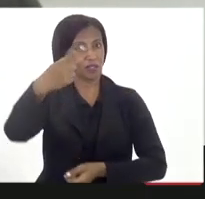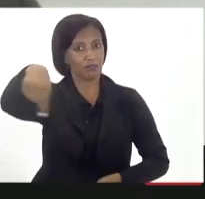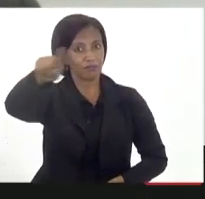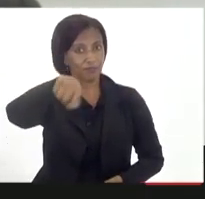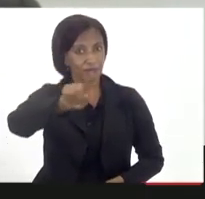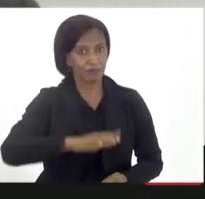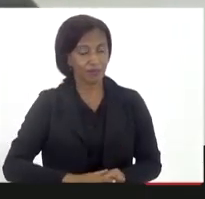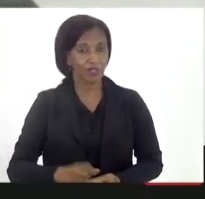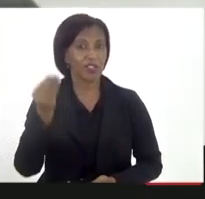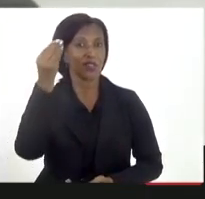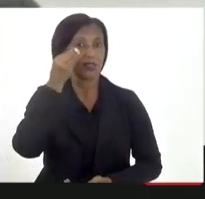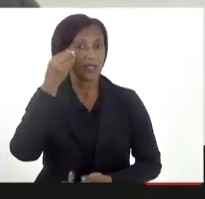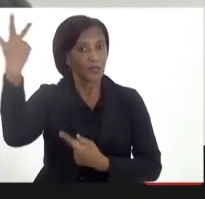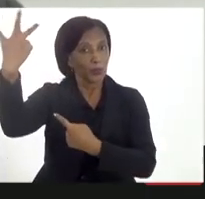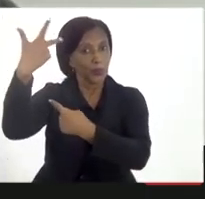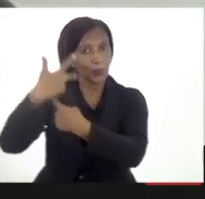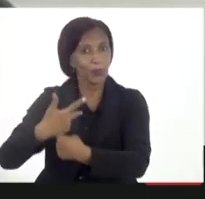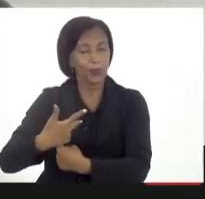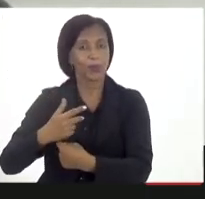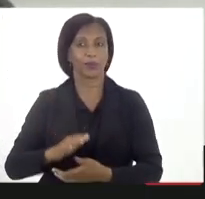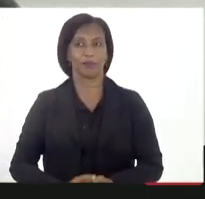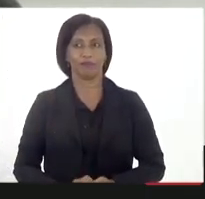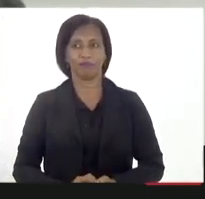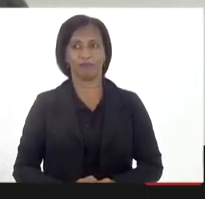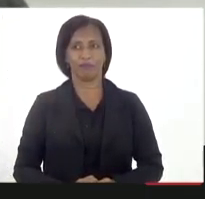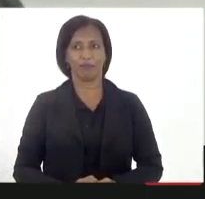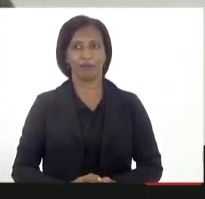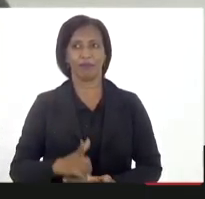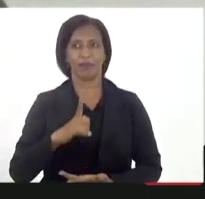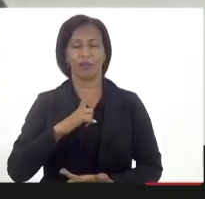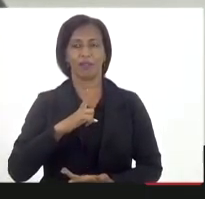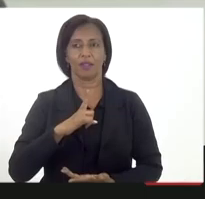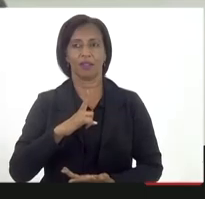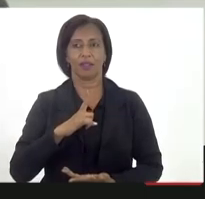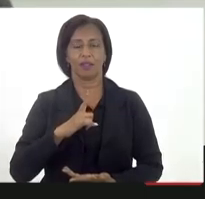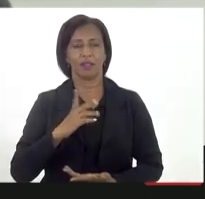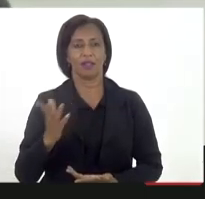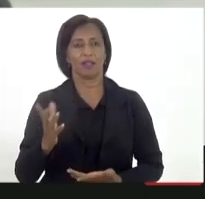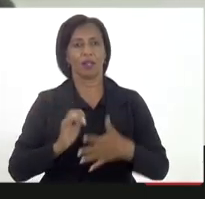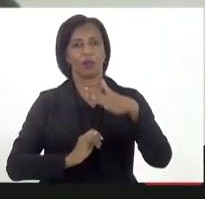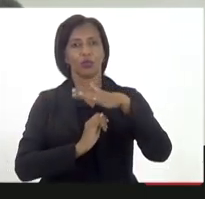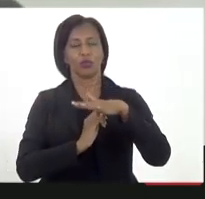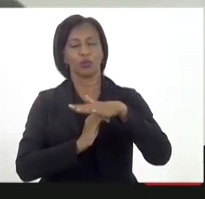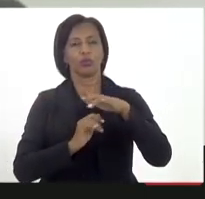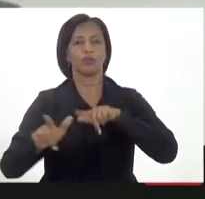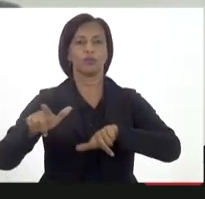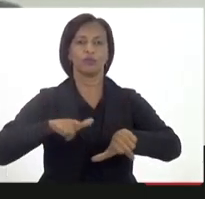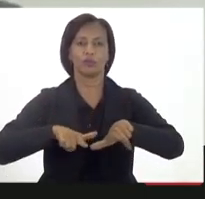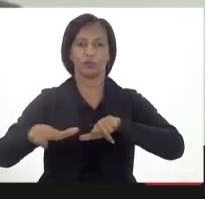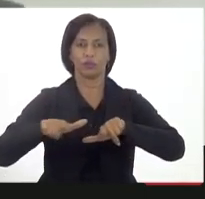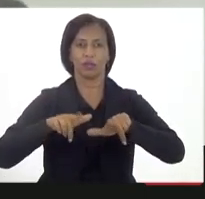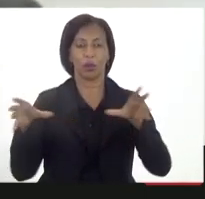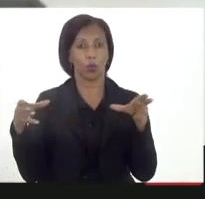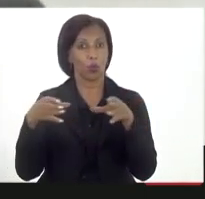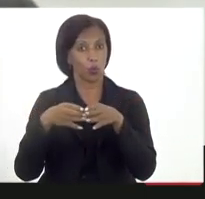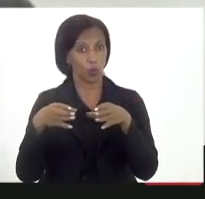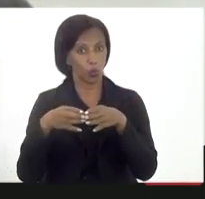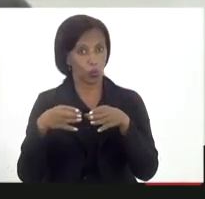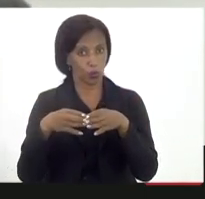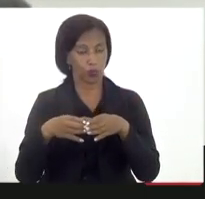que Luís assistir está formalmente declaram formalmente instituído o grupo de trabalho para a